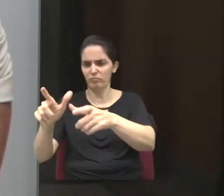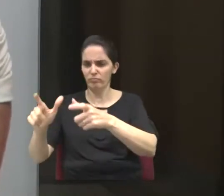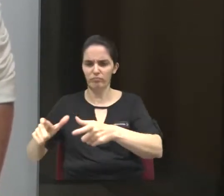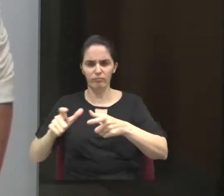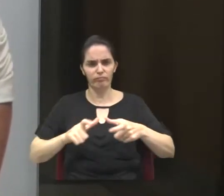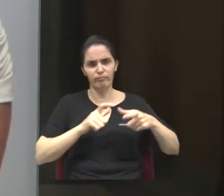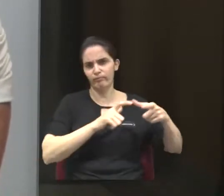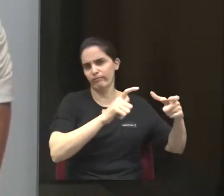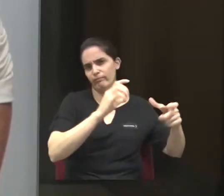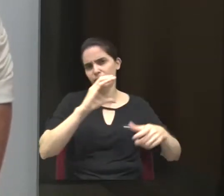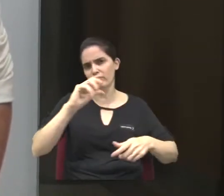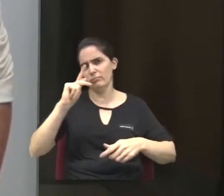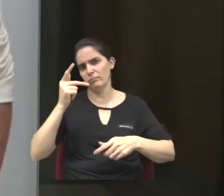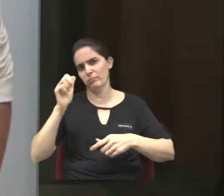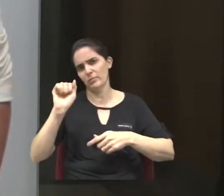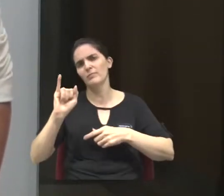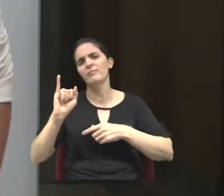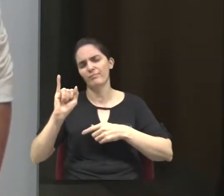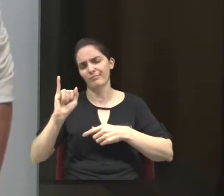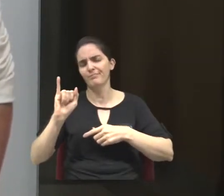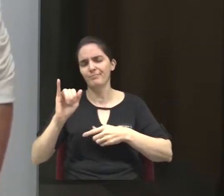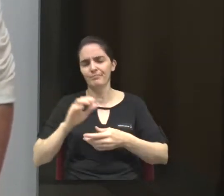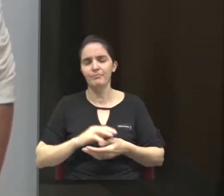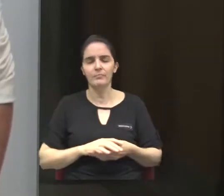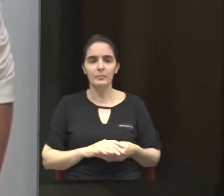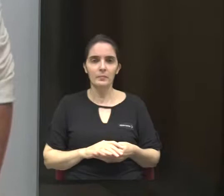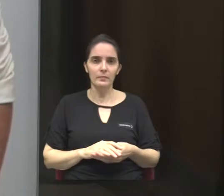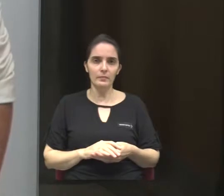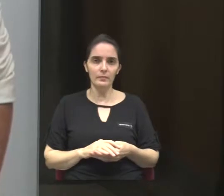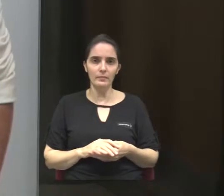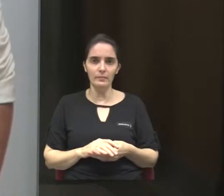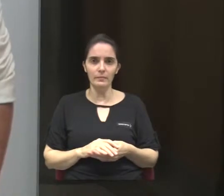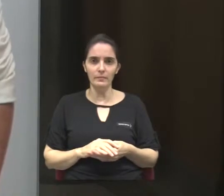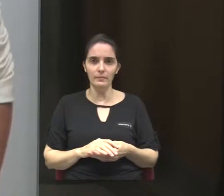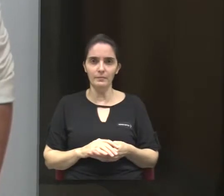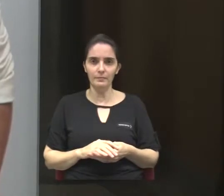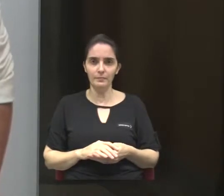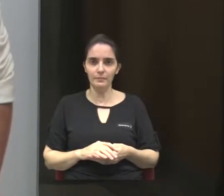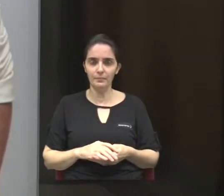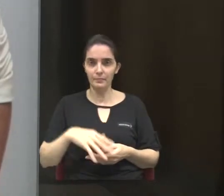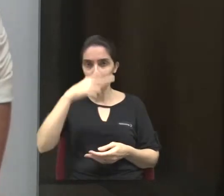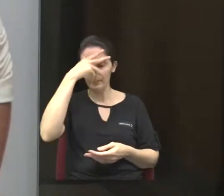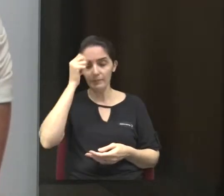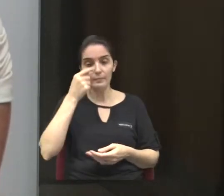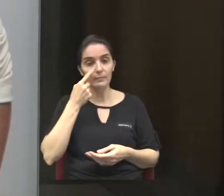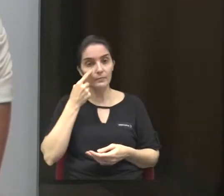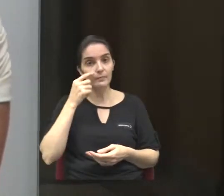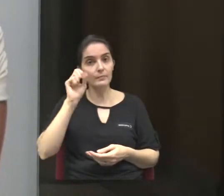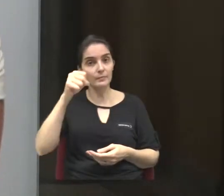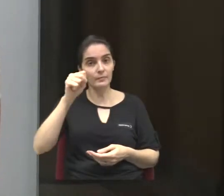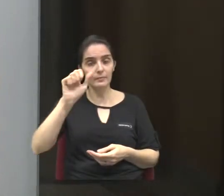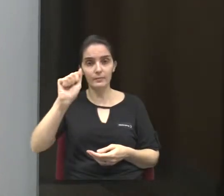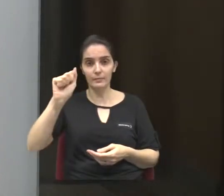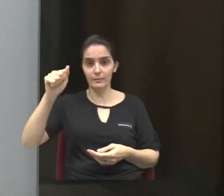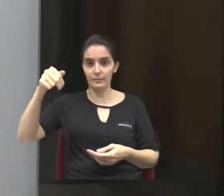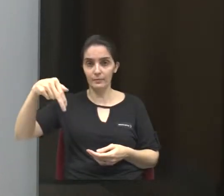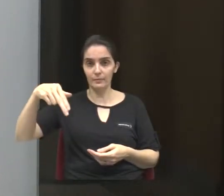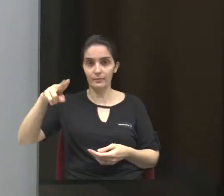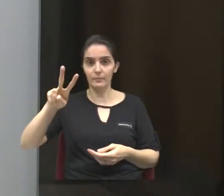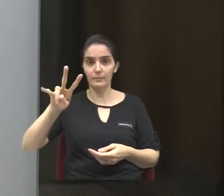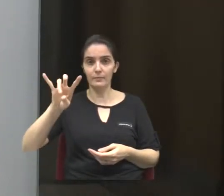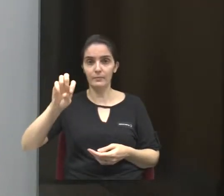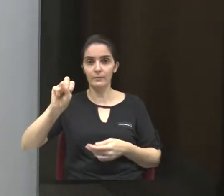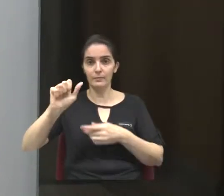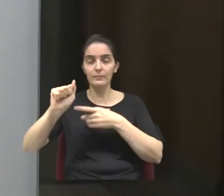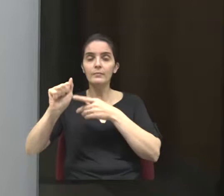mas está tendo ação sim, a visa participa e ela que é responsável por essa parte do